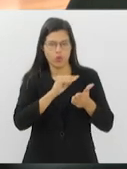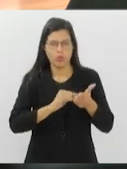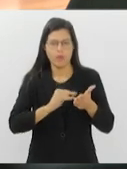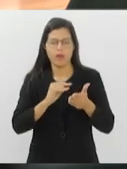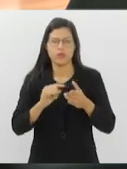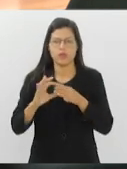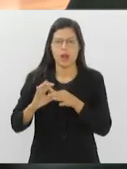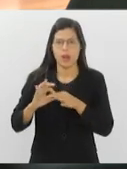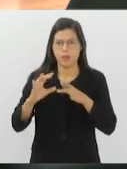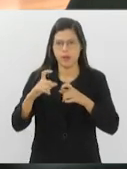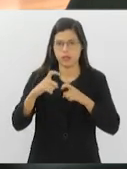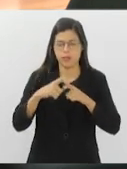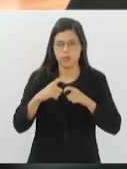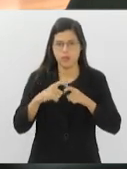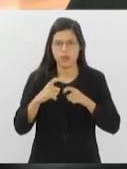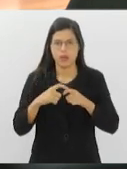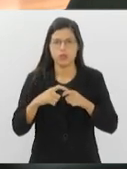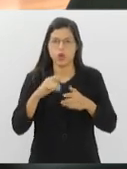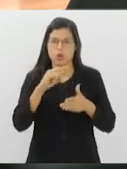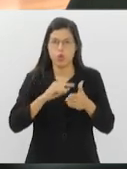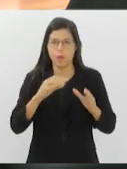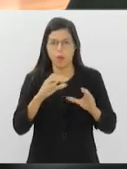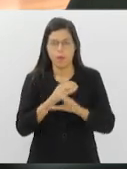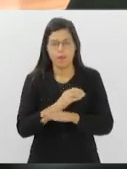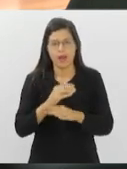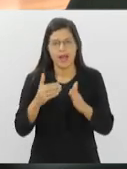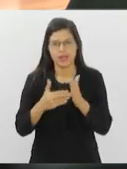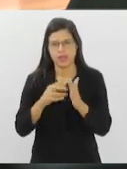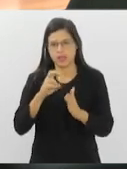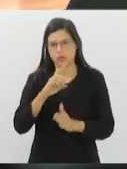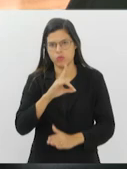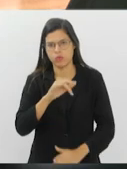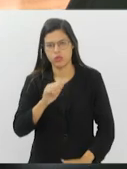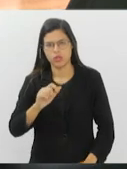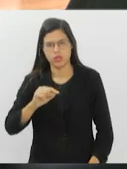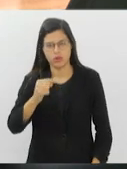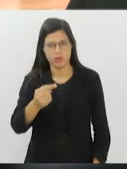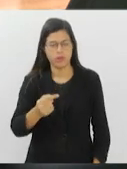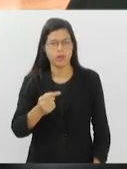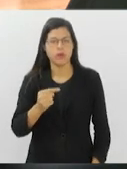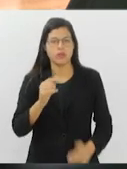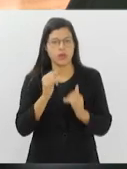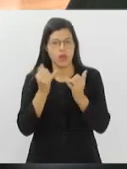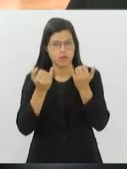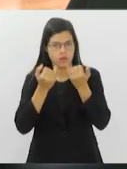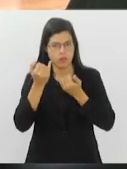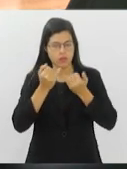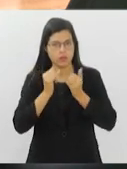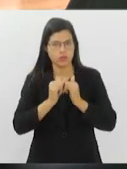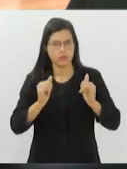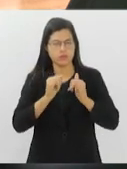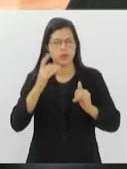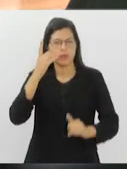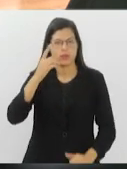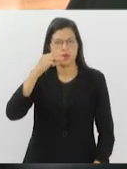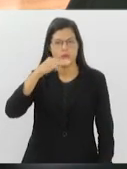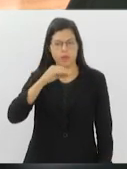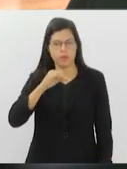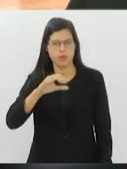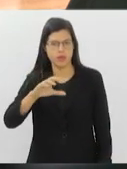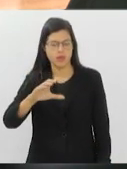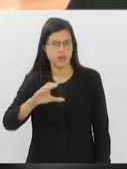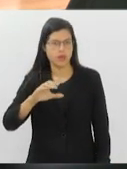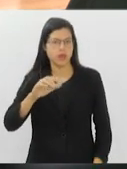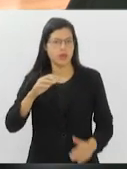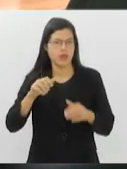alta médica e o documento completo até 5 dias. A informação foi divulgada pelo deputado Carlos Mink durante a audiência pública